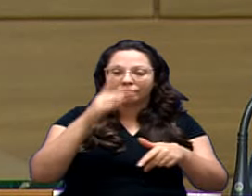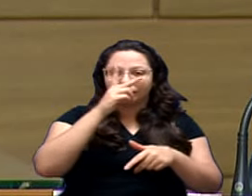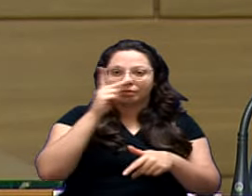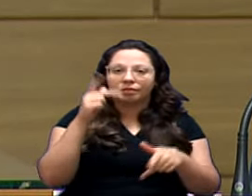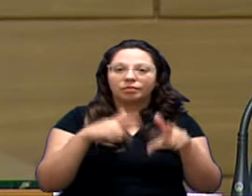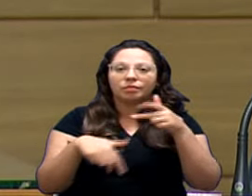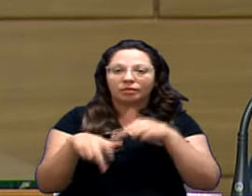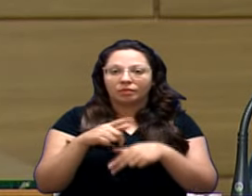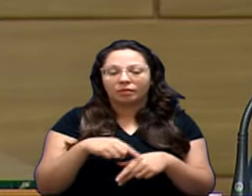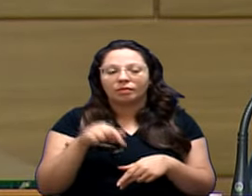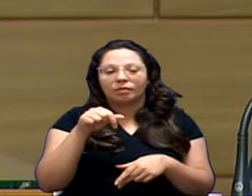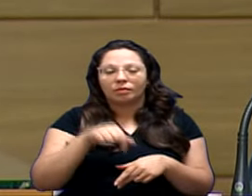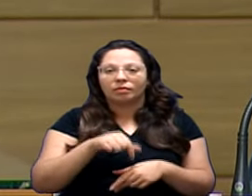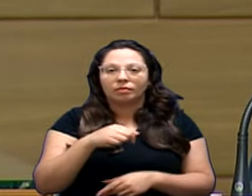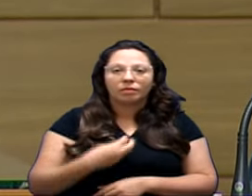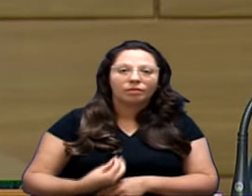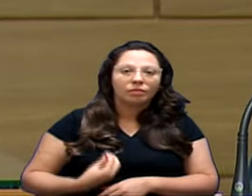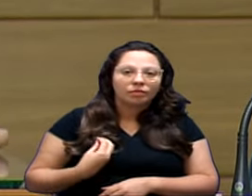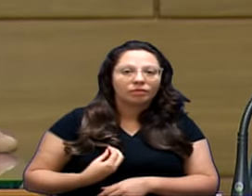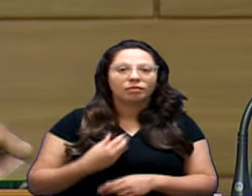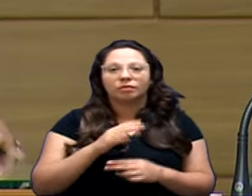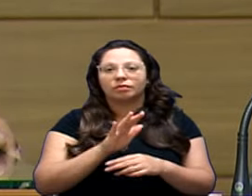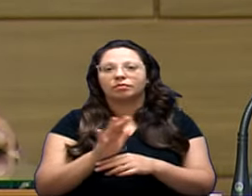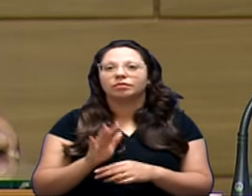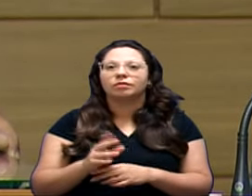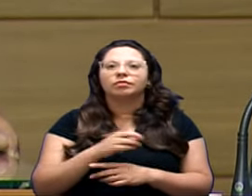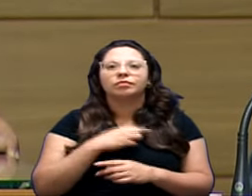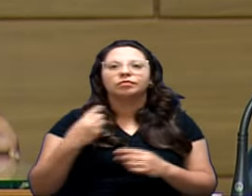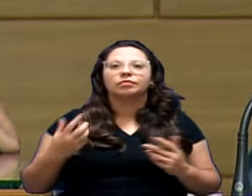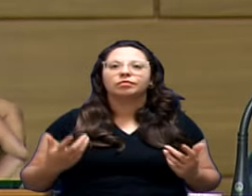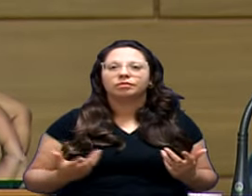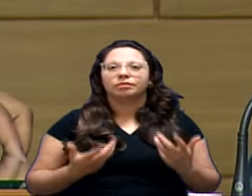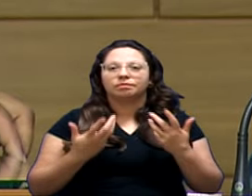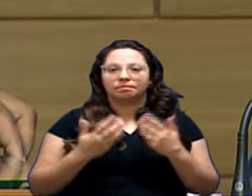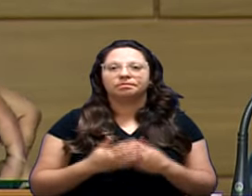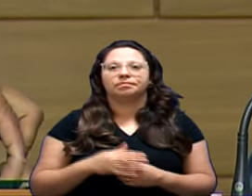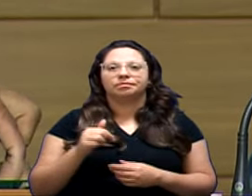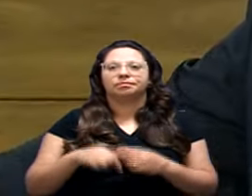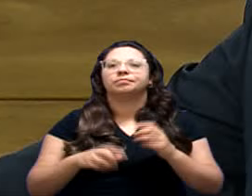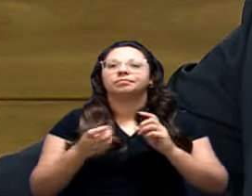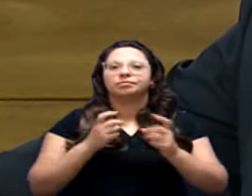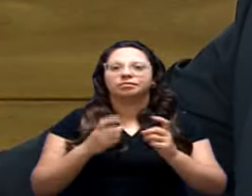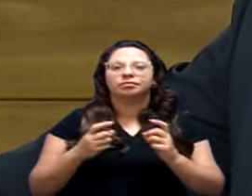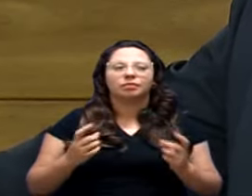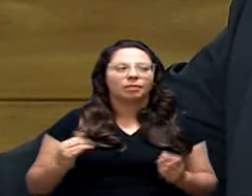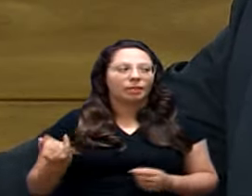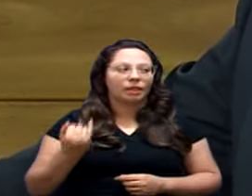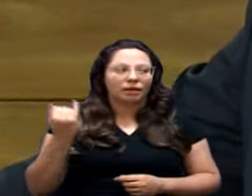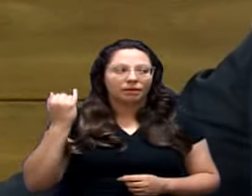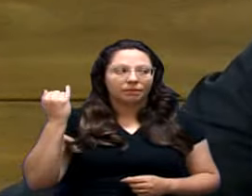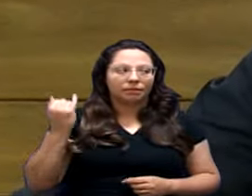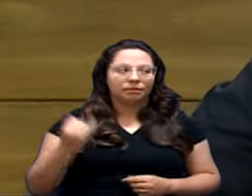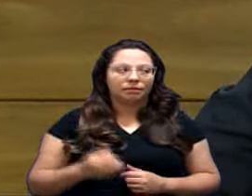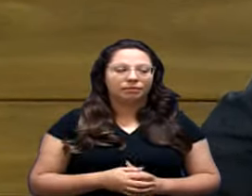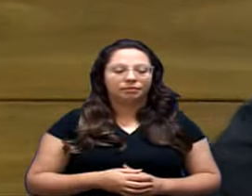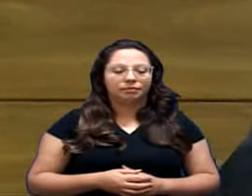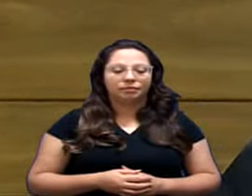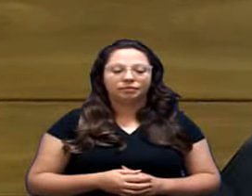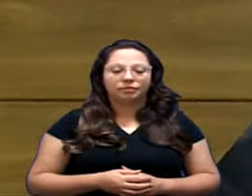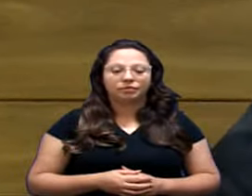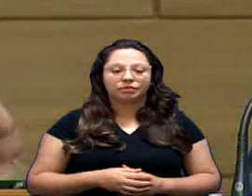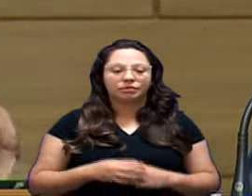contribuir eh de nos auxiliar numa discussão importante conforme